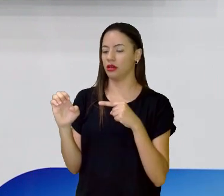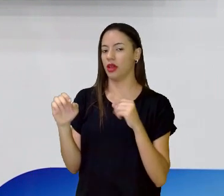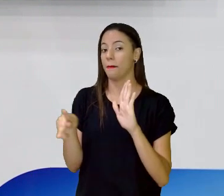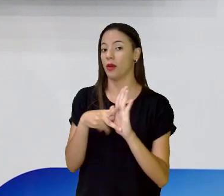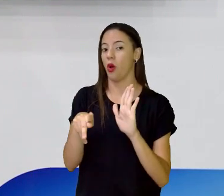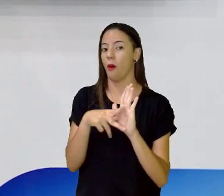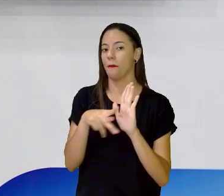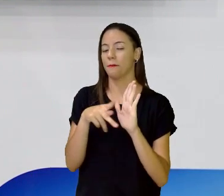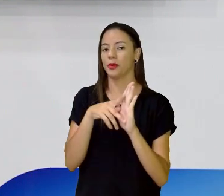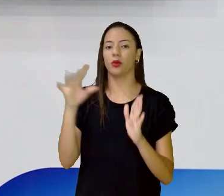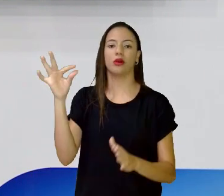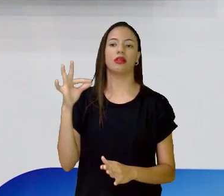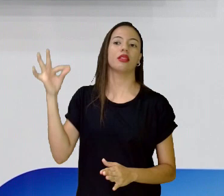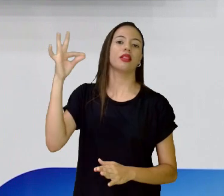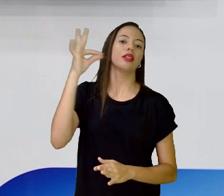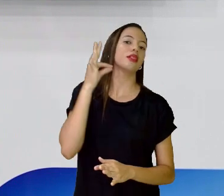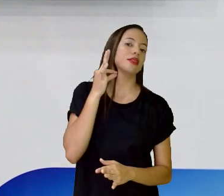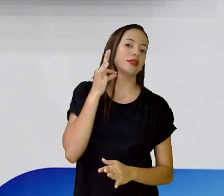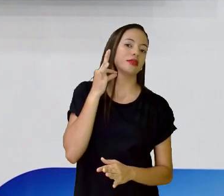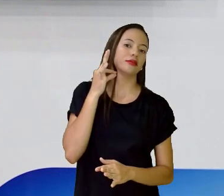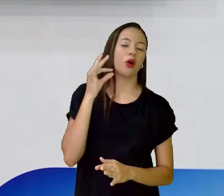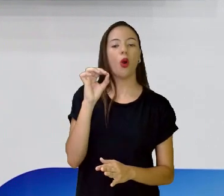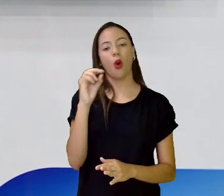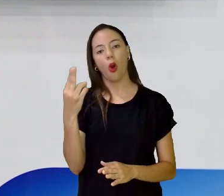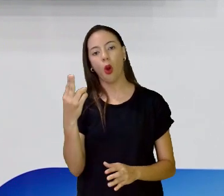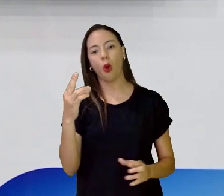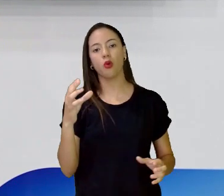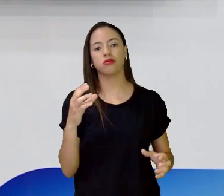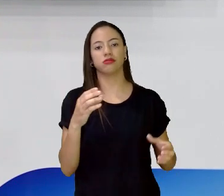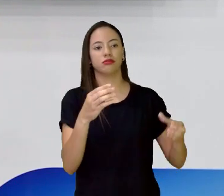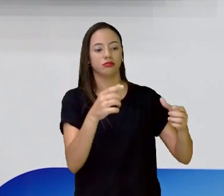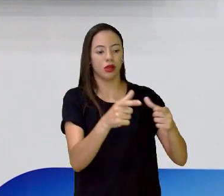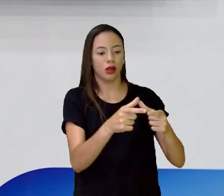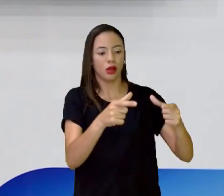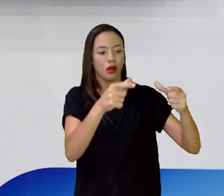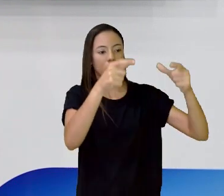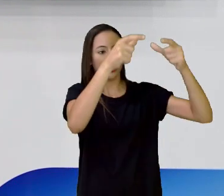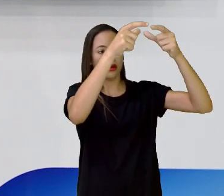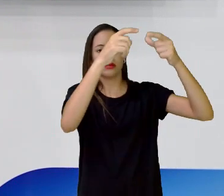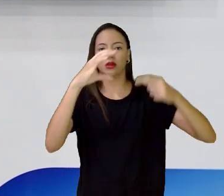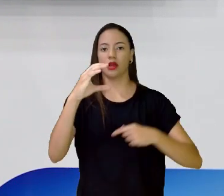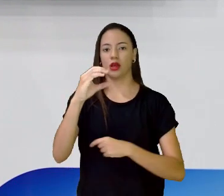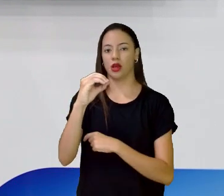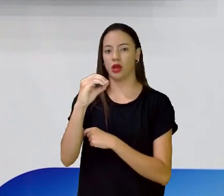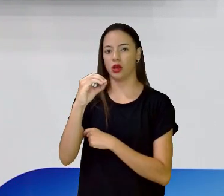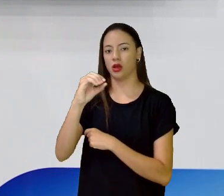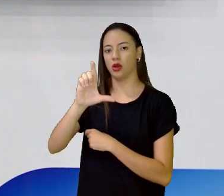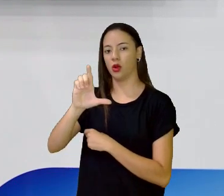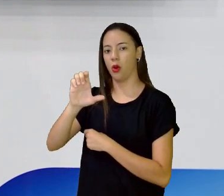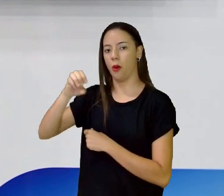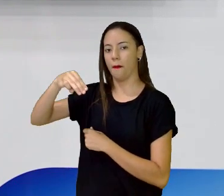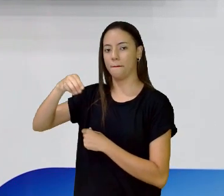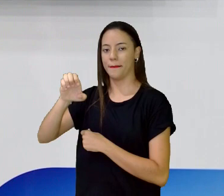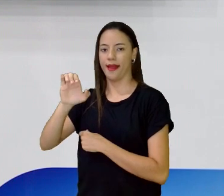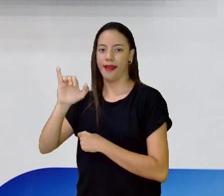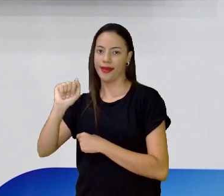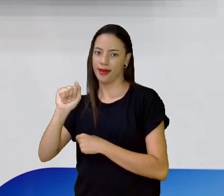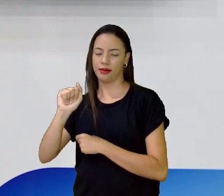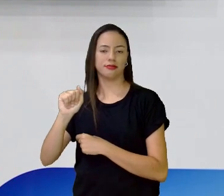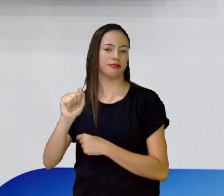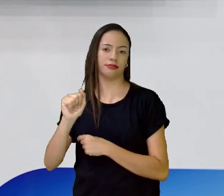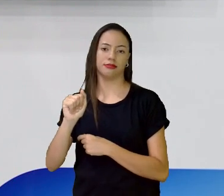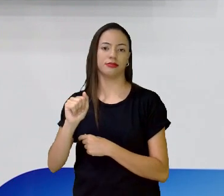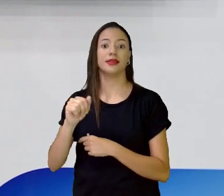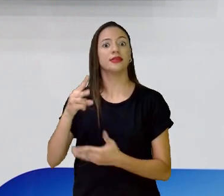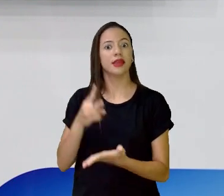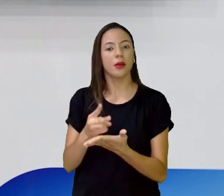de abelhas. Ou colmeia. Colmeia ou enxame é a mesma coisa, tá bom? Então, sempre que você falar assim,